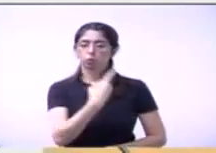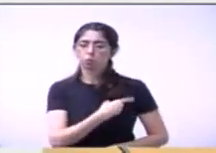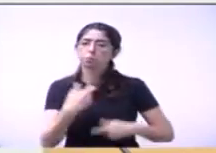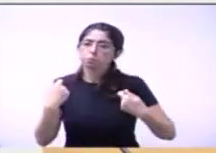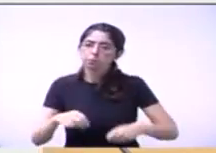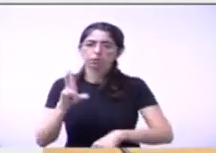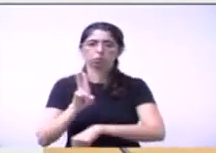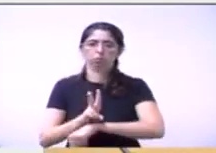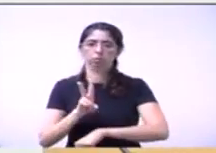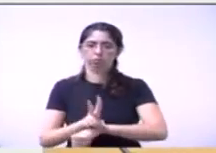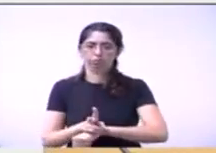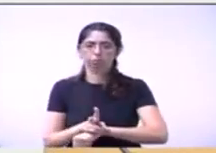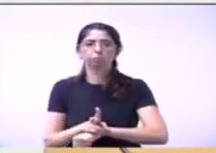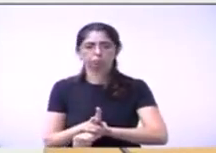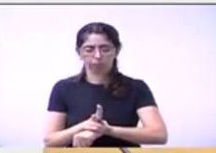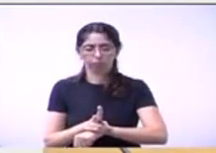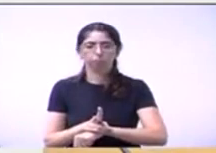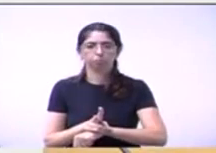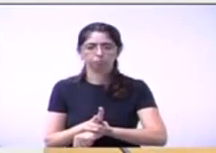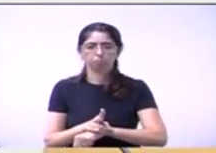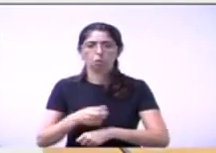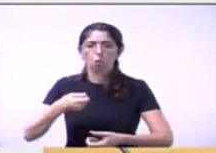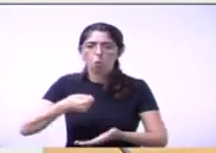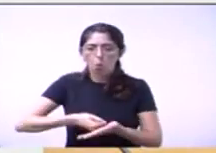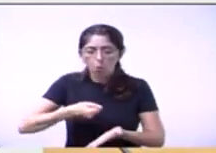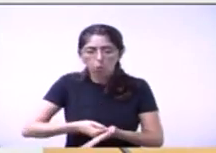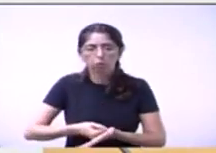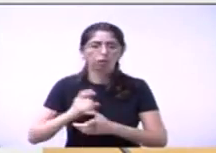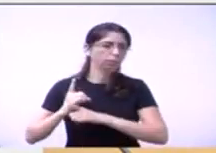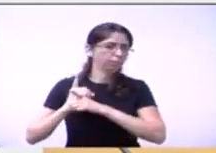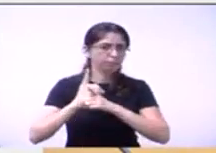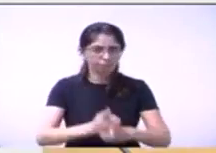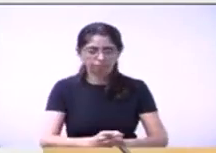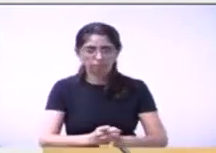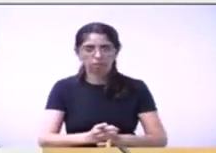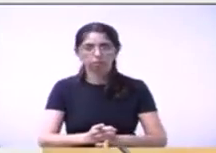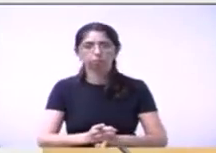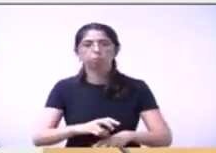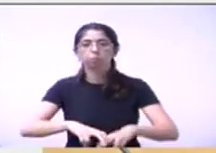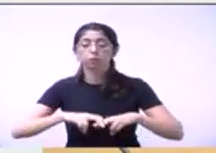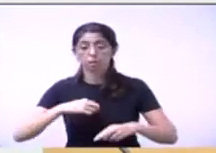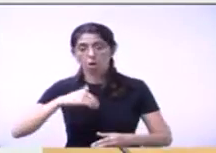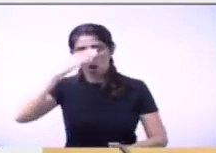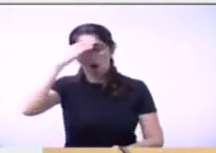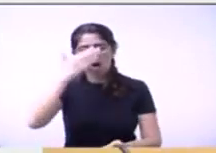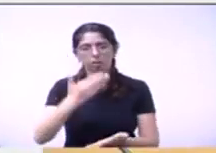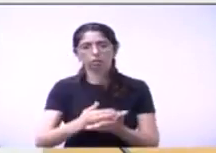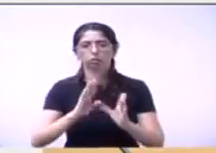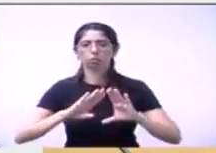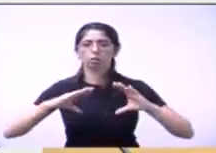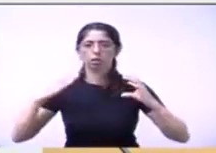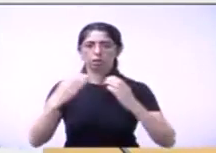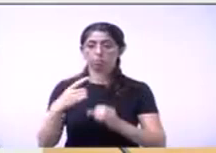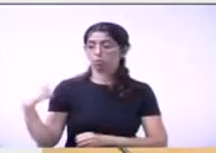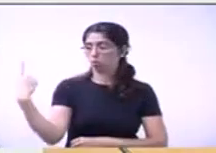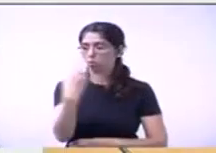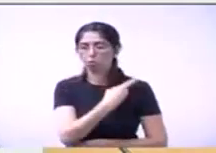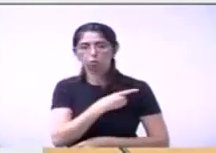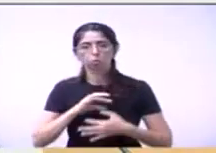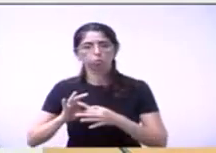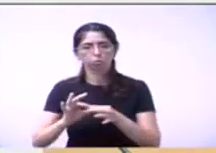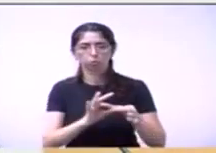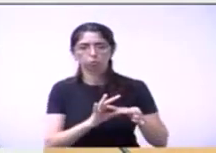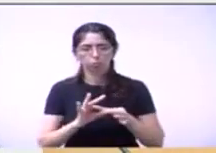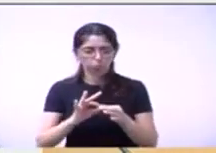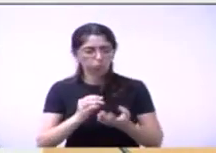atenção, e eu estou bastante esperançoso que a Câmara de Vereadores possa dar a sua contribuição.